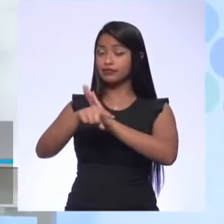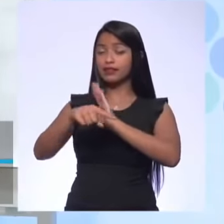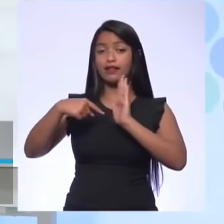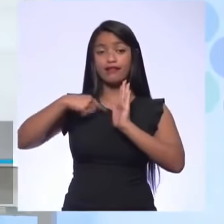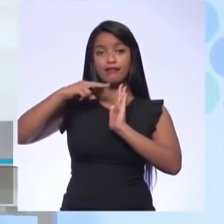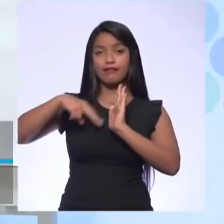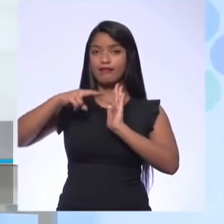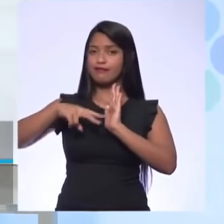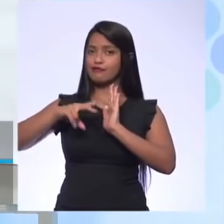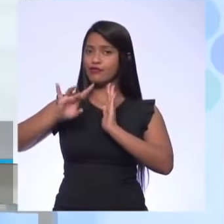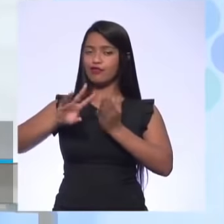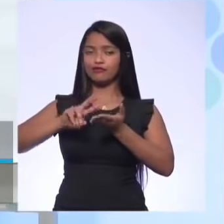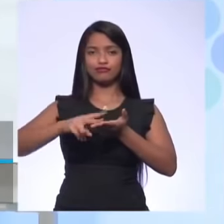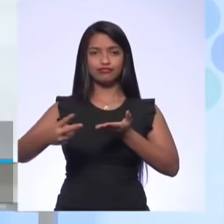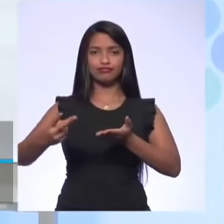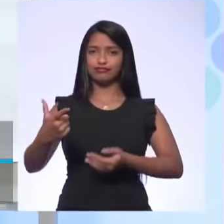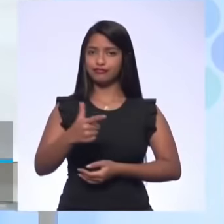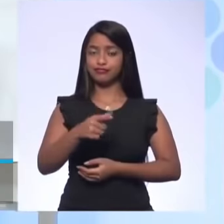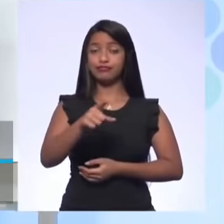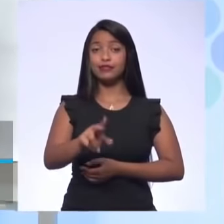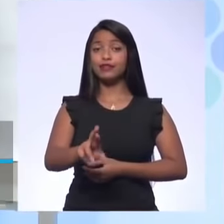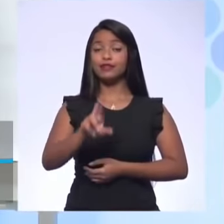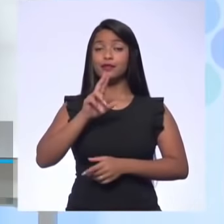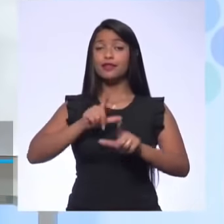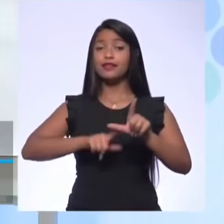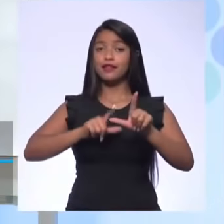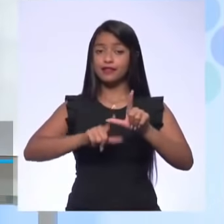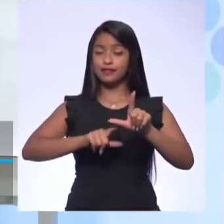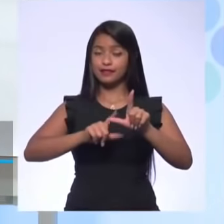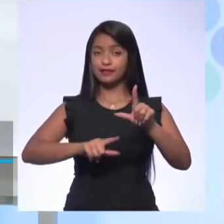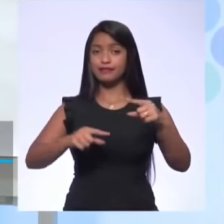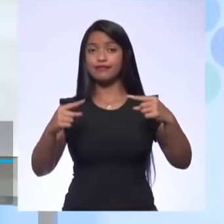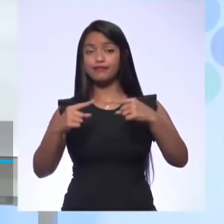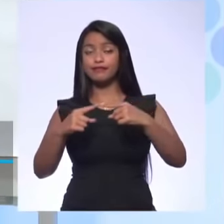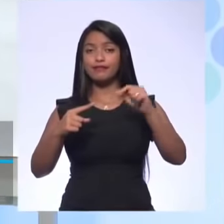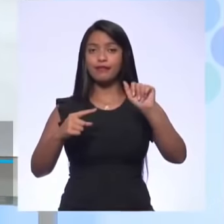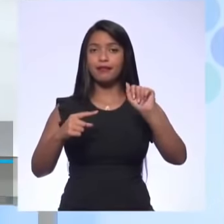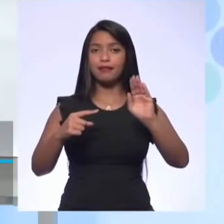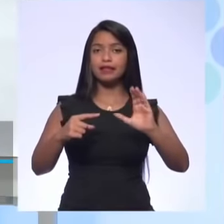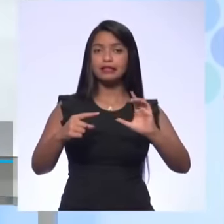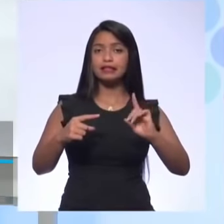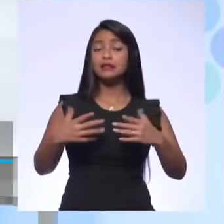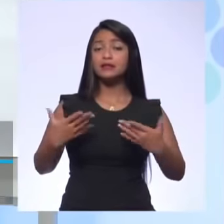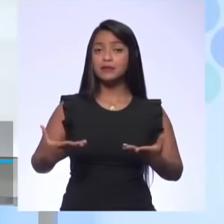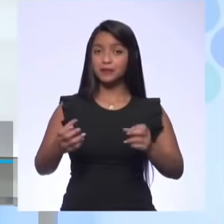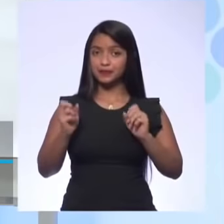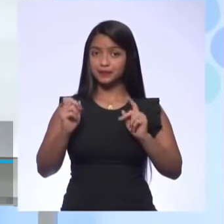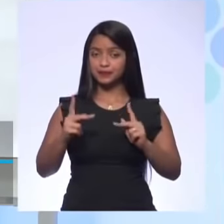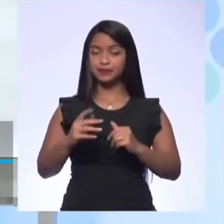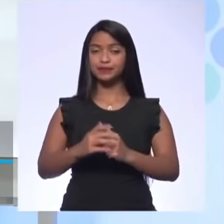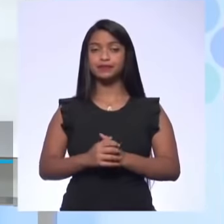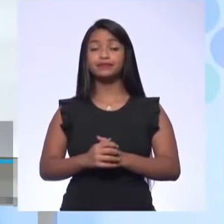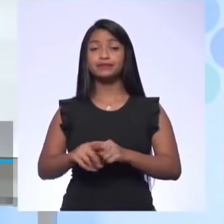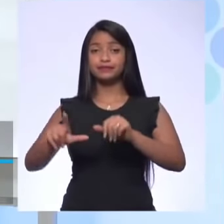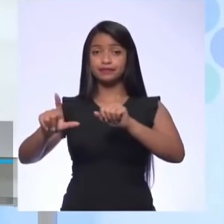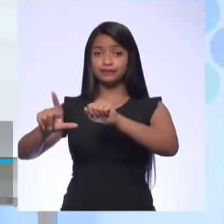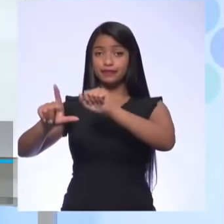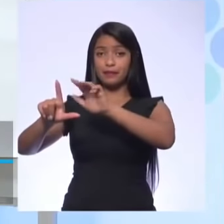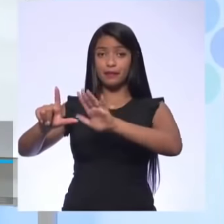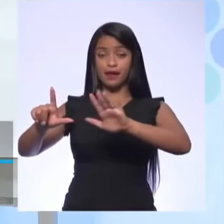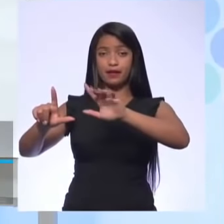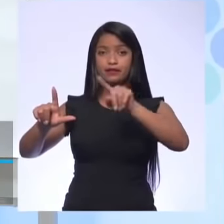e você vai colocar a letra da resposta que você acha que é. Observe o desenho, porque o desenho vai te